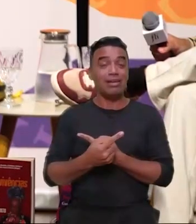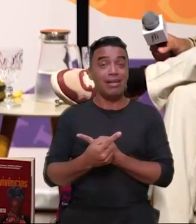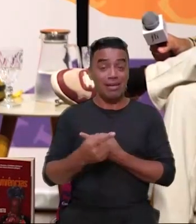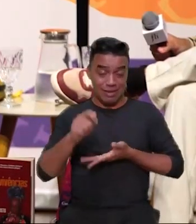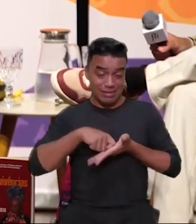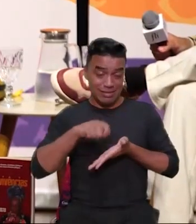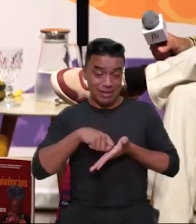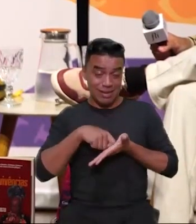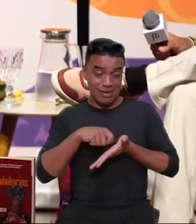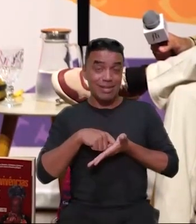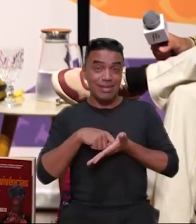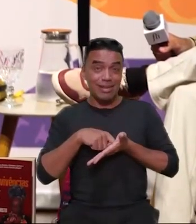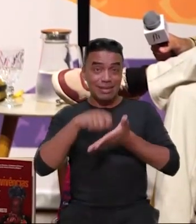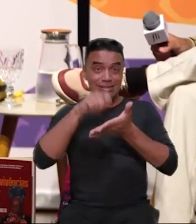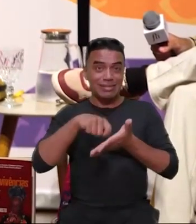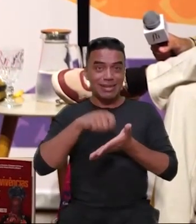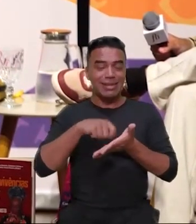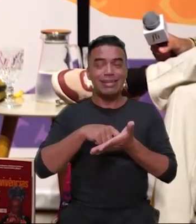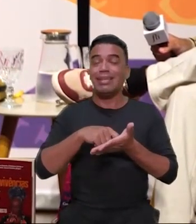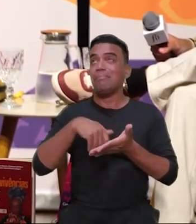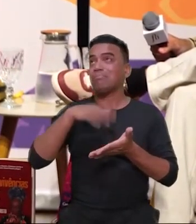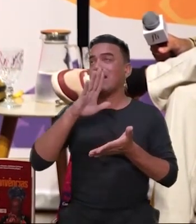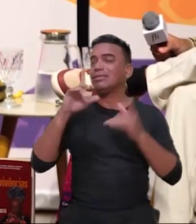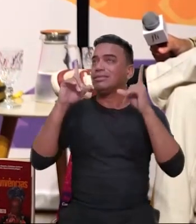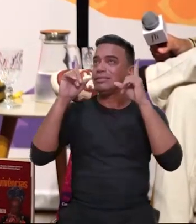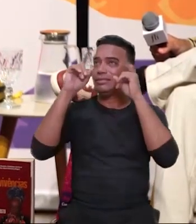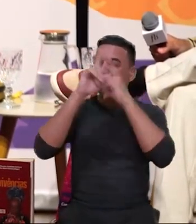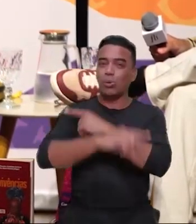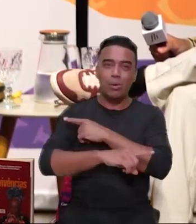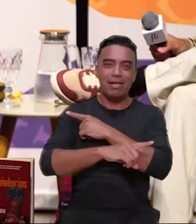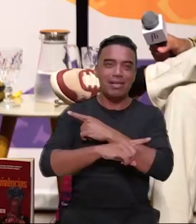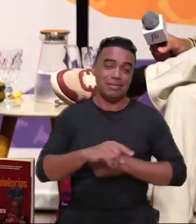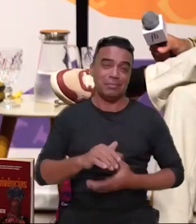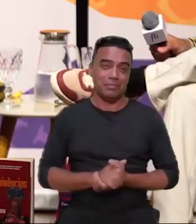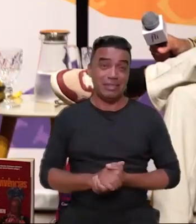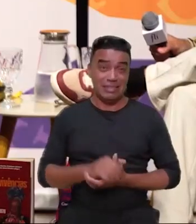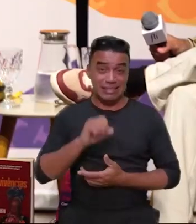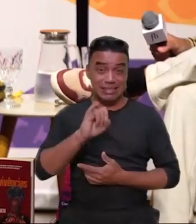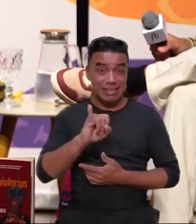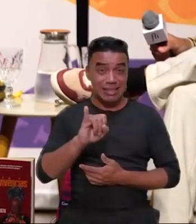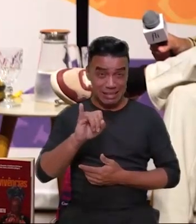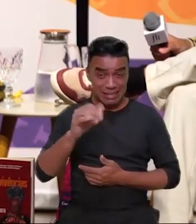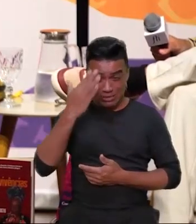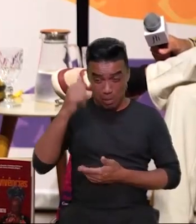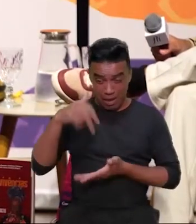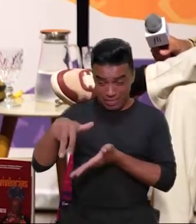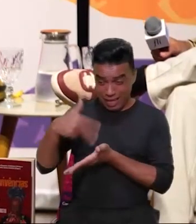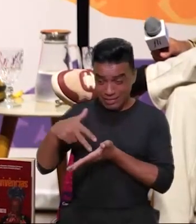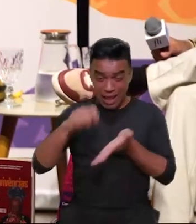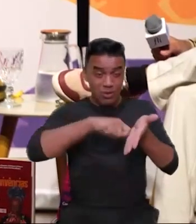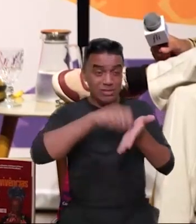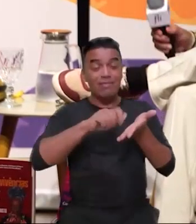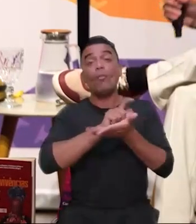contraposição à escrita. A escrita é mais complicada. Soubesse eu dançar, que eu não ia escrever uma